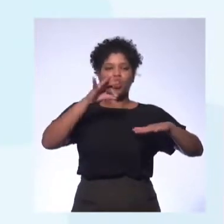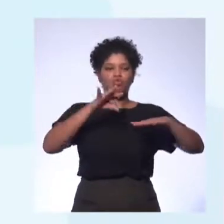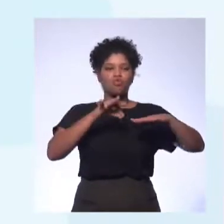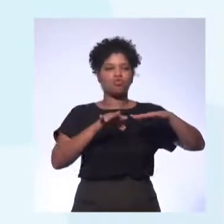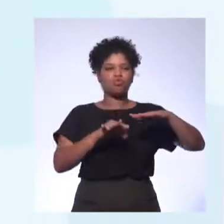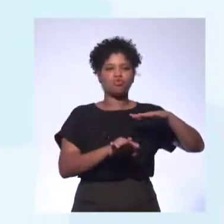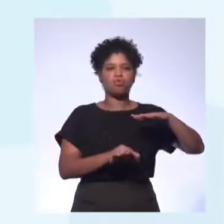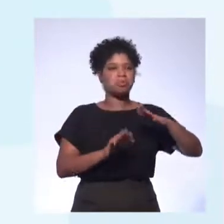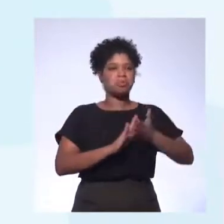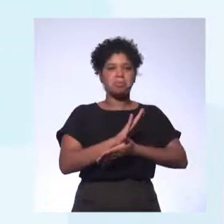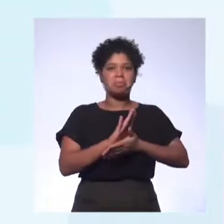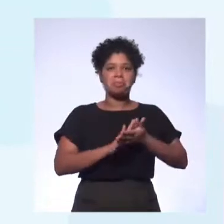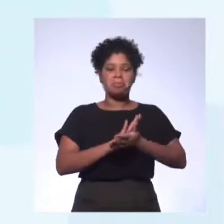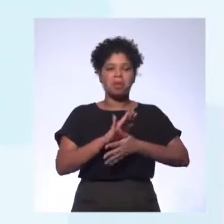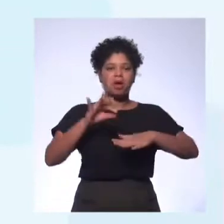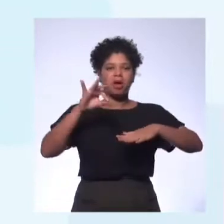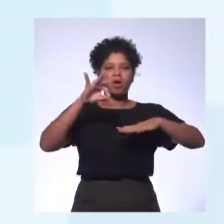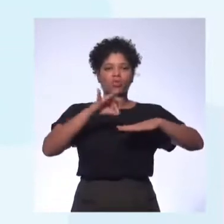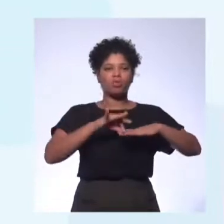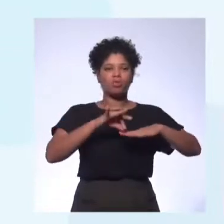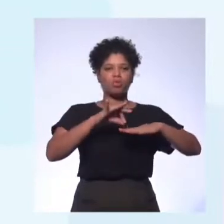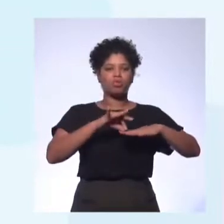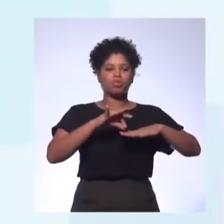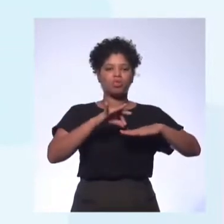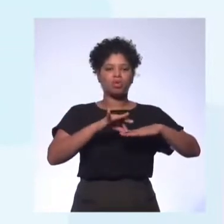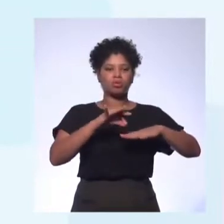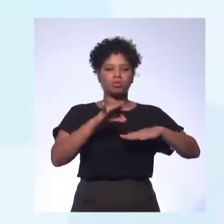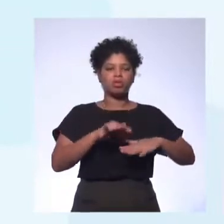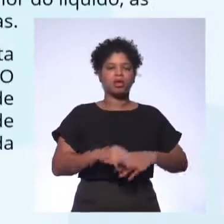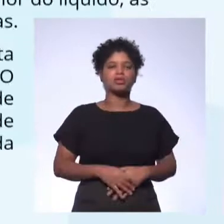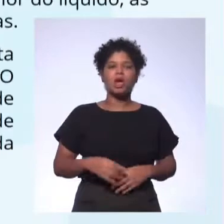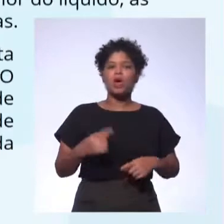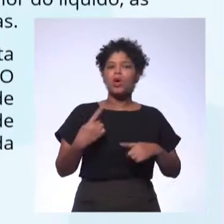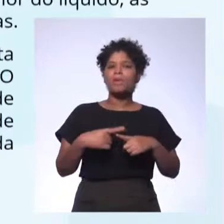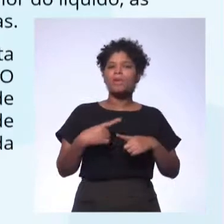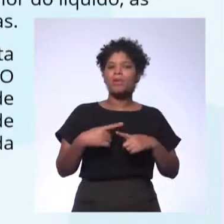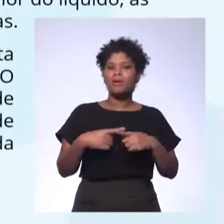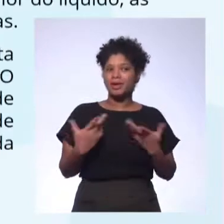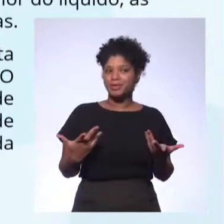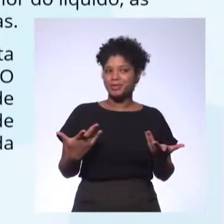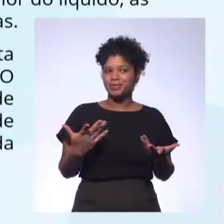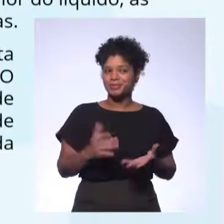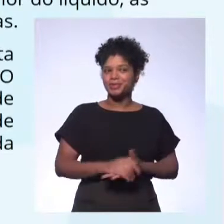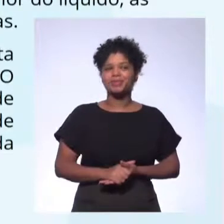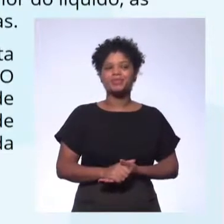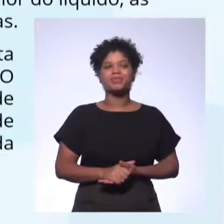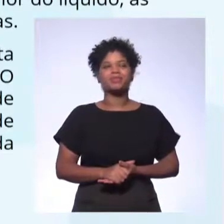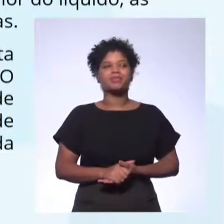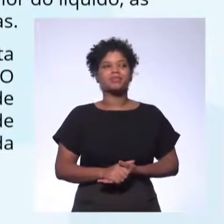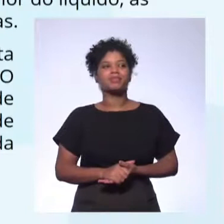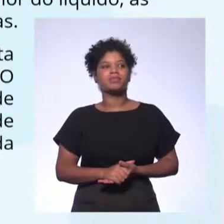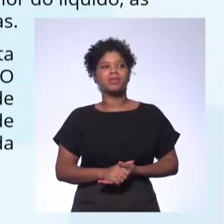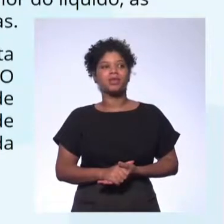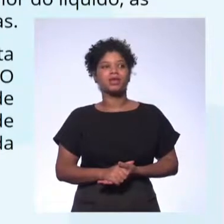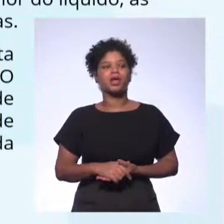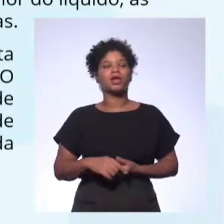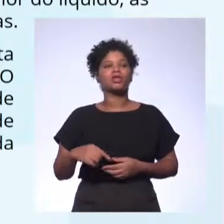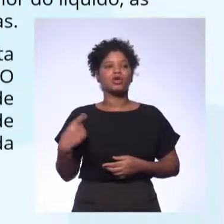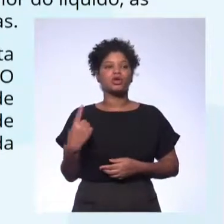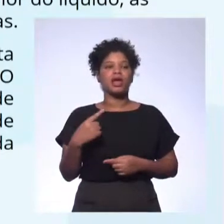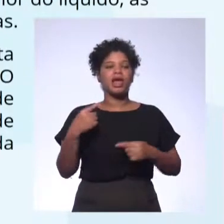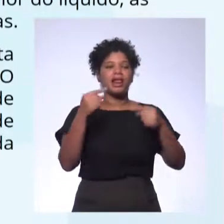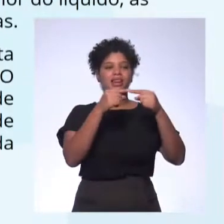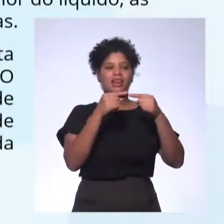não afundam isso ou não afunda isso ocorre porque né temos aqui as ligações